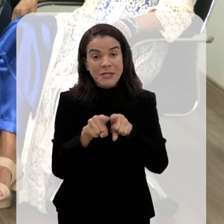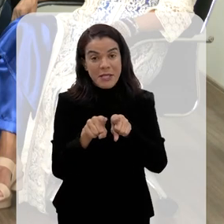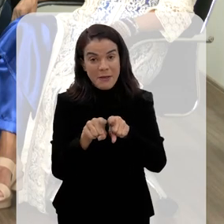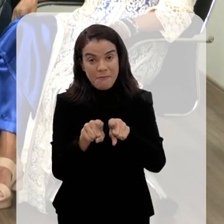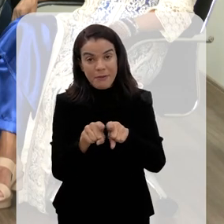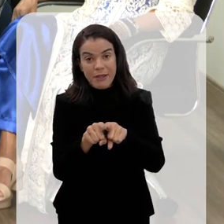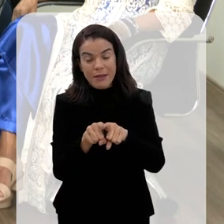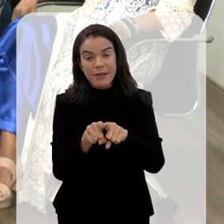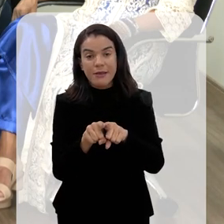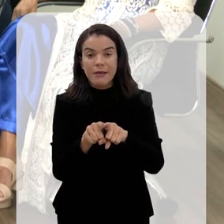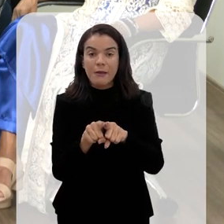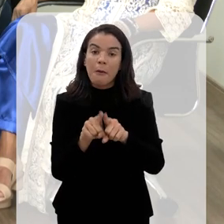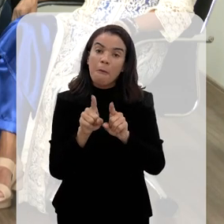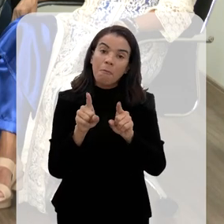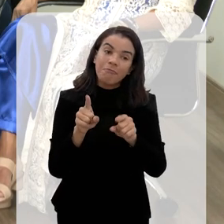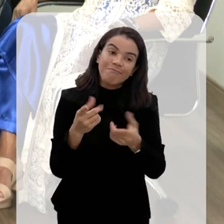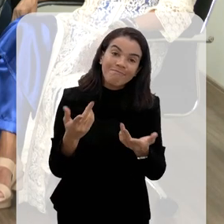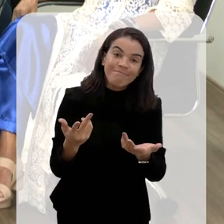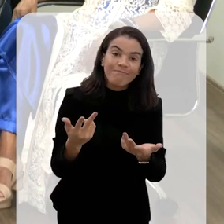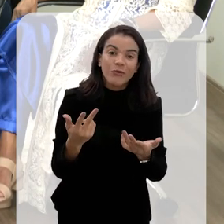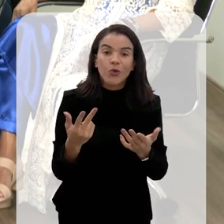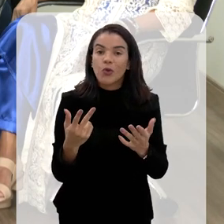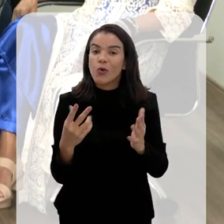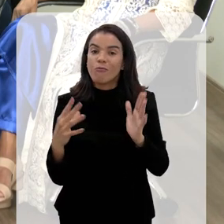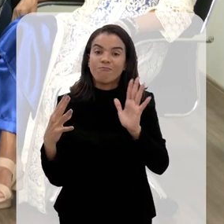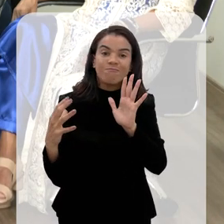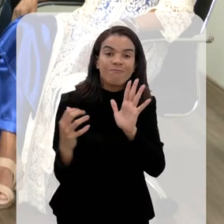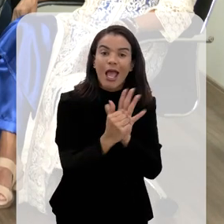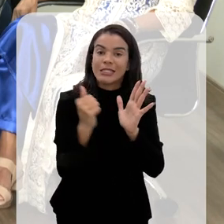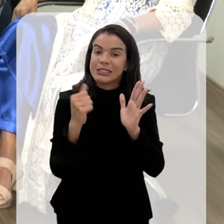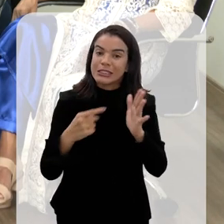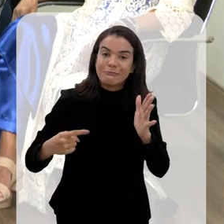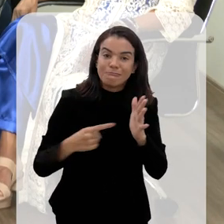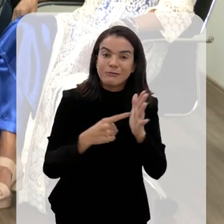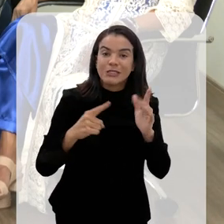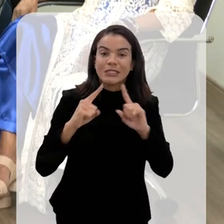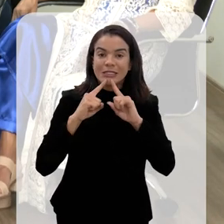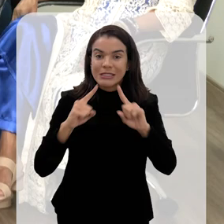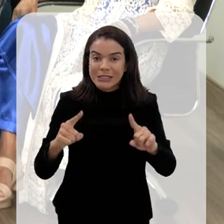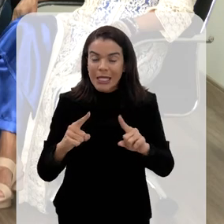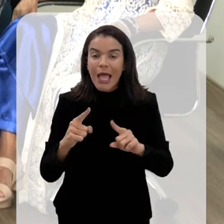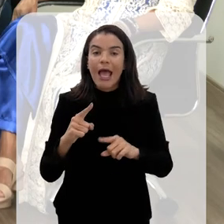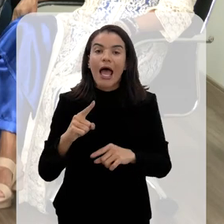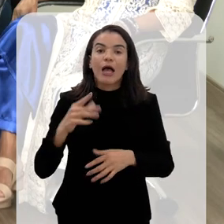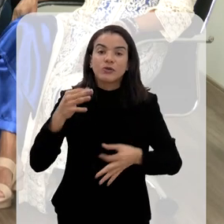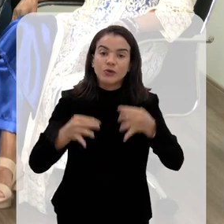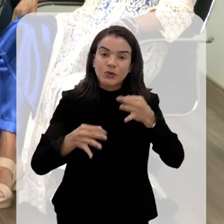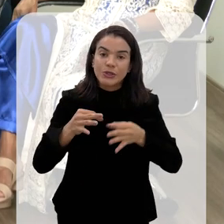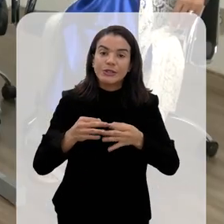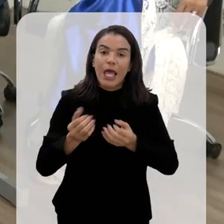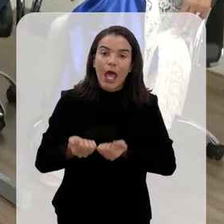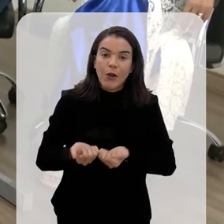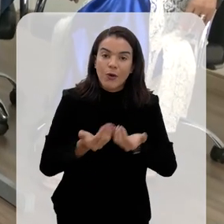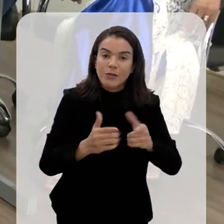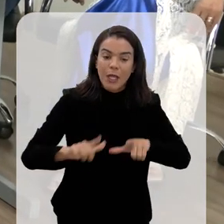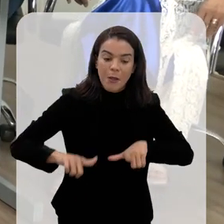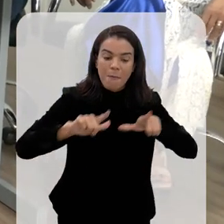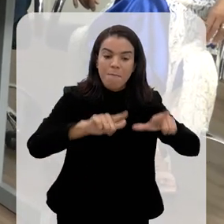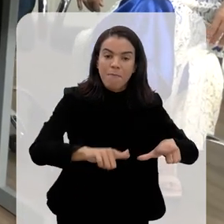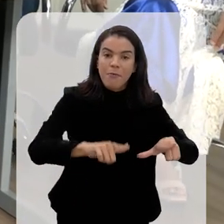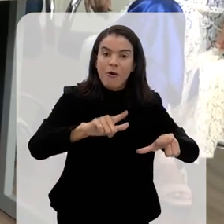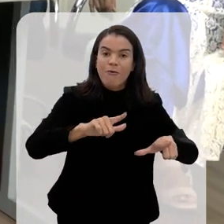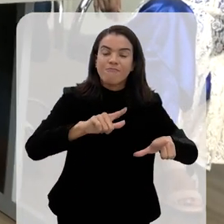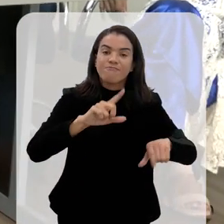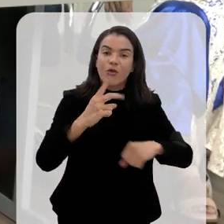como também ela pode registrar um fato e aí o judiciário concede uma medida protetiva